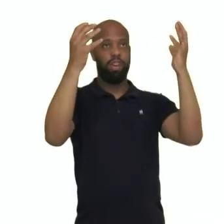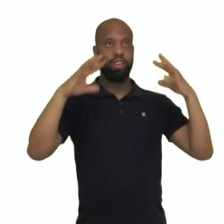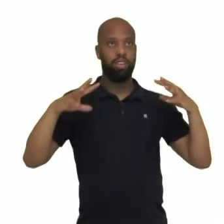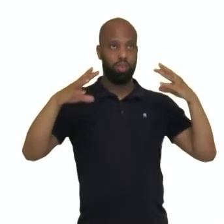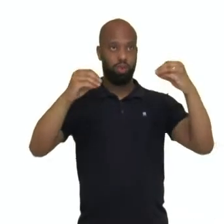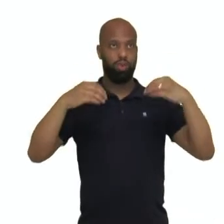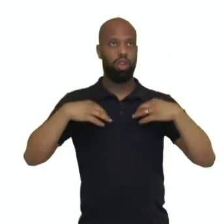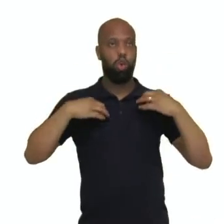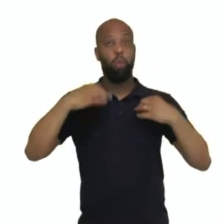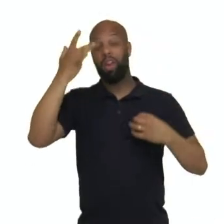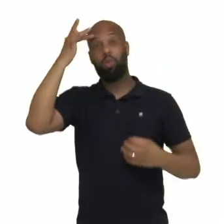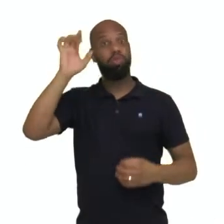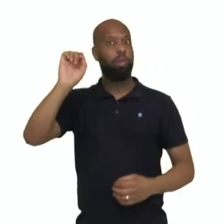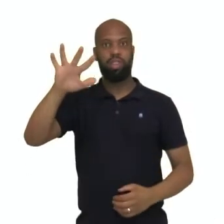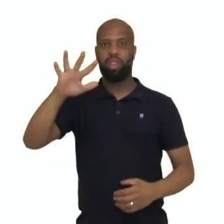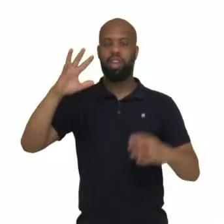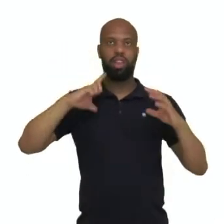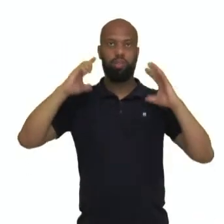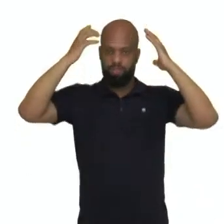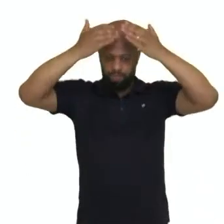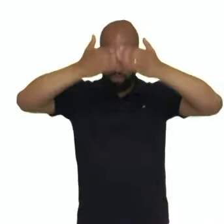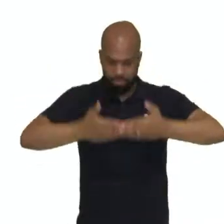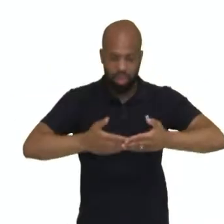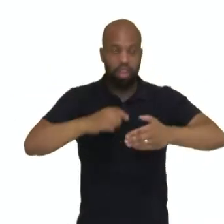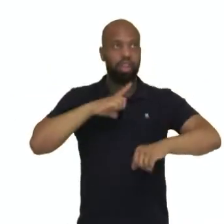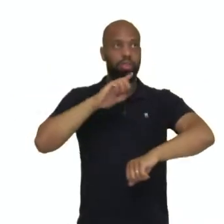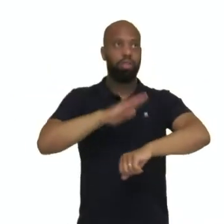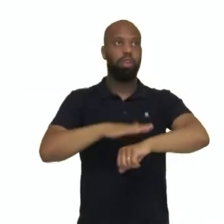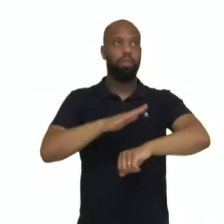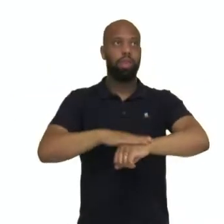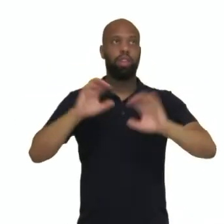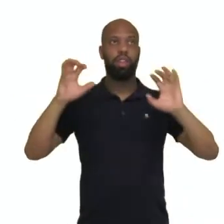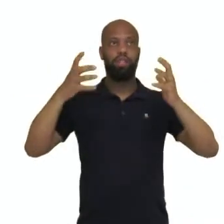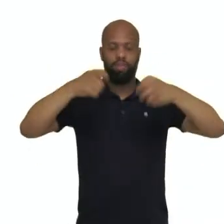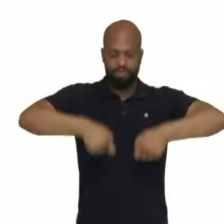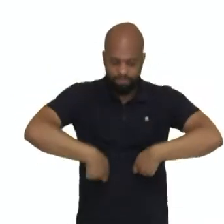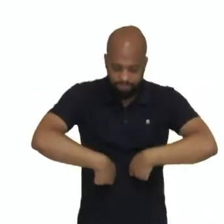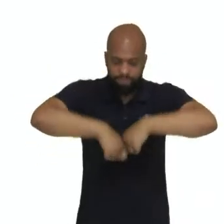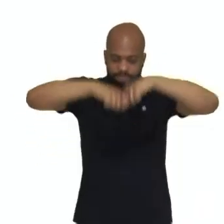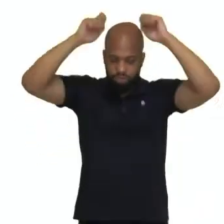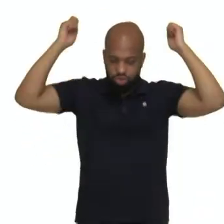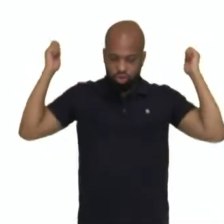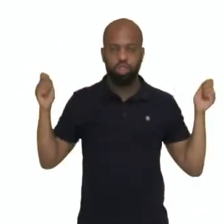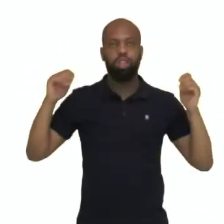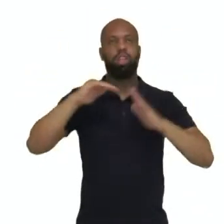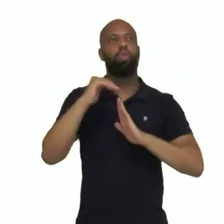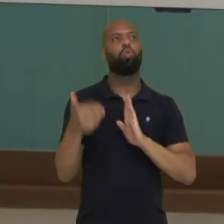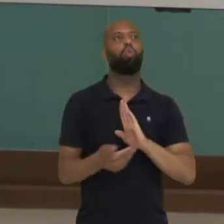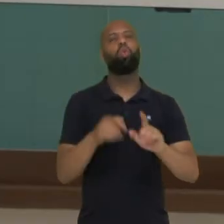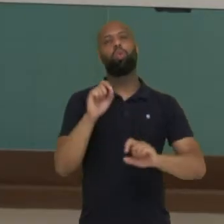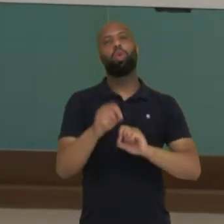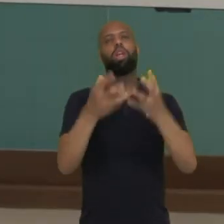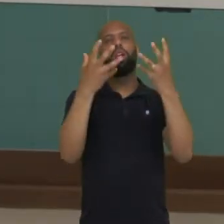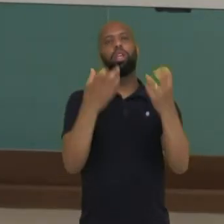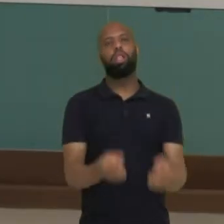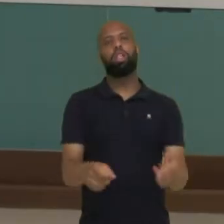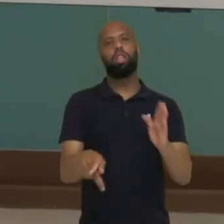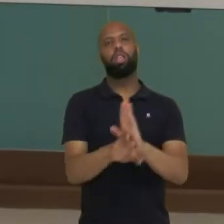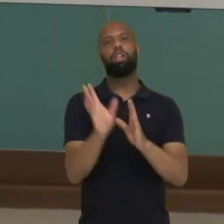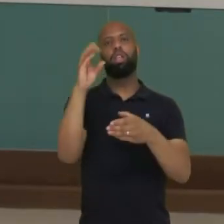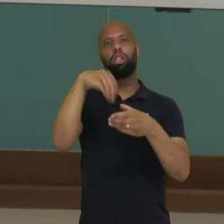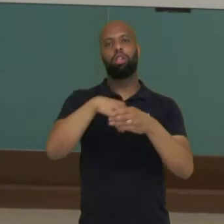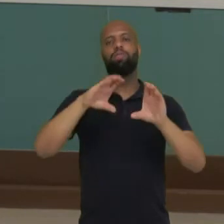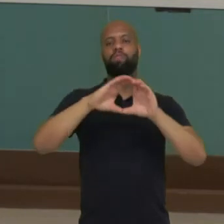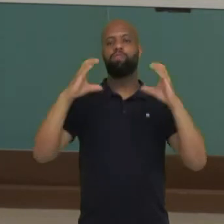ninguém sabe quem são eles, aí quando no meio da festa eles tiram todos esses adornos e adereços, eles estão sendo aceitos agora como